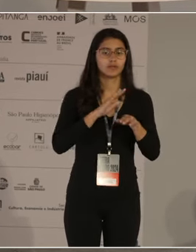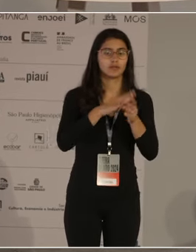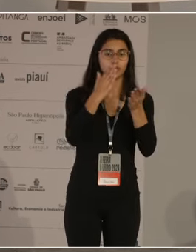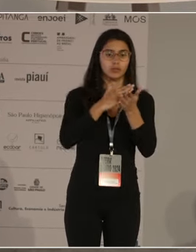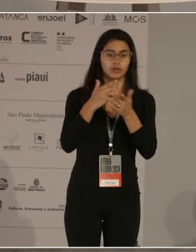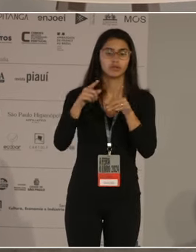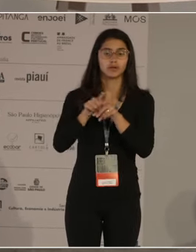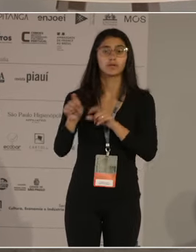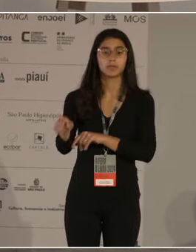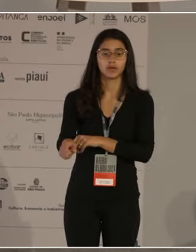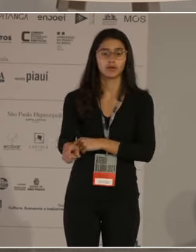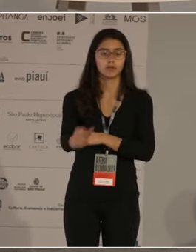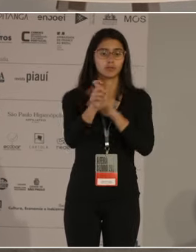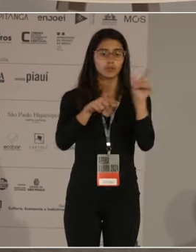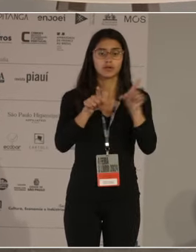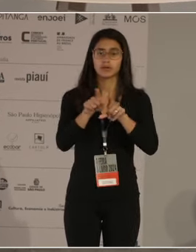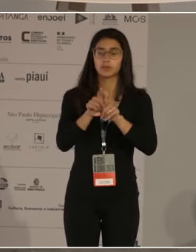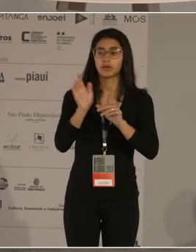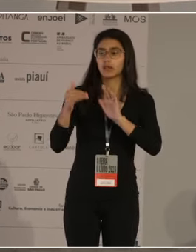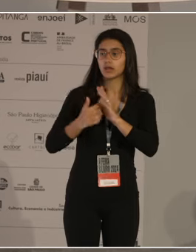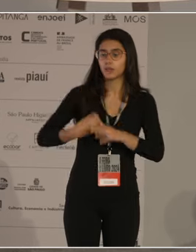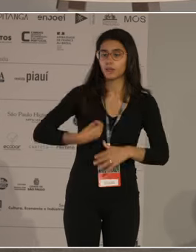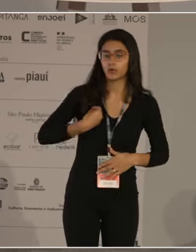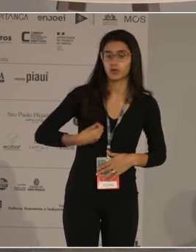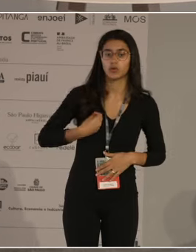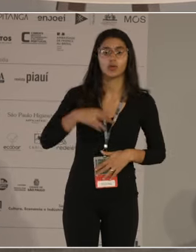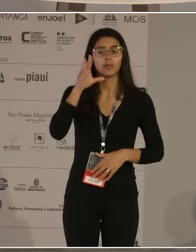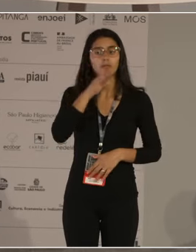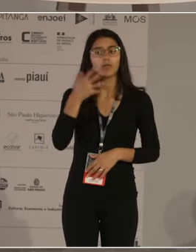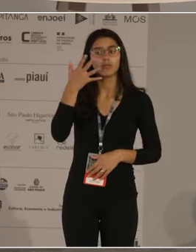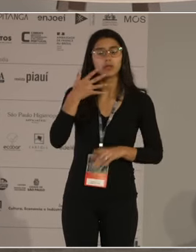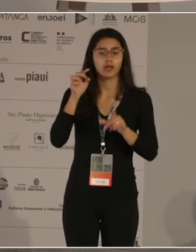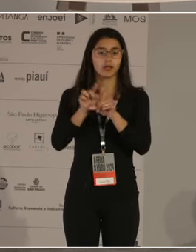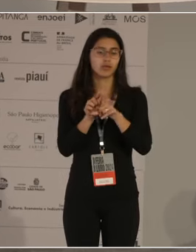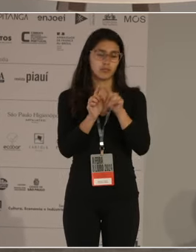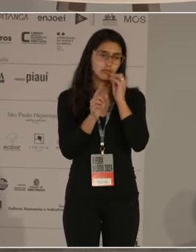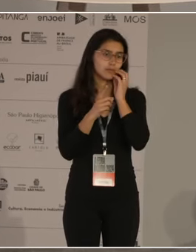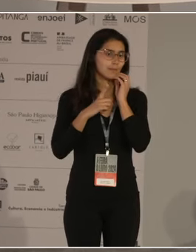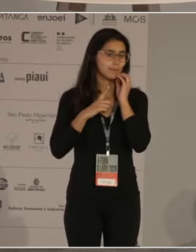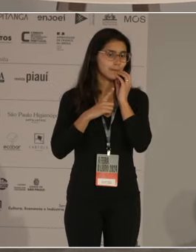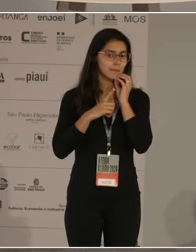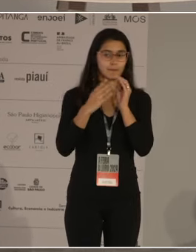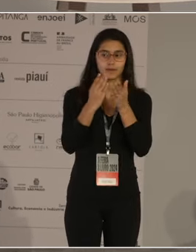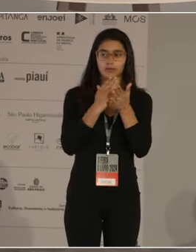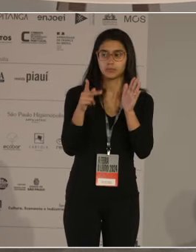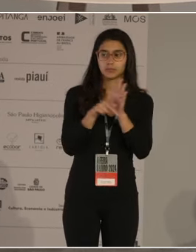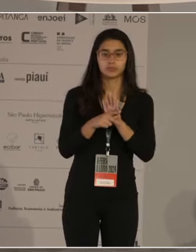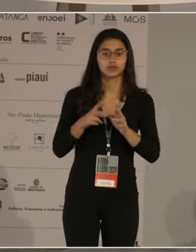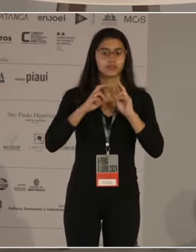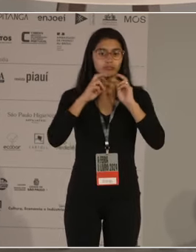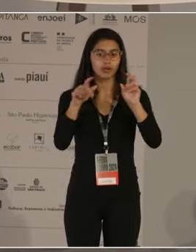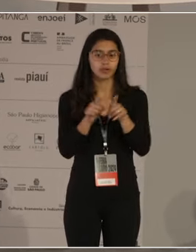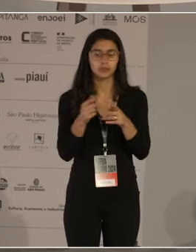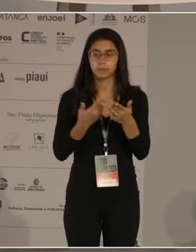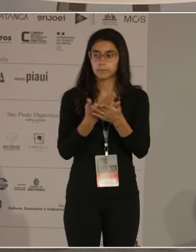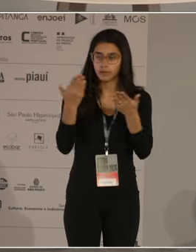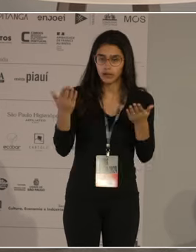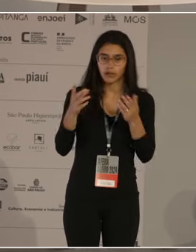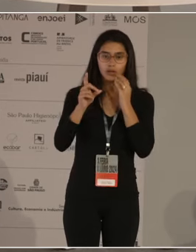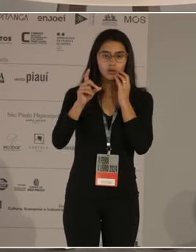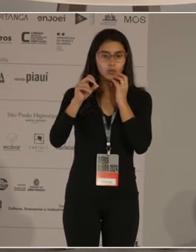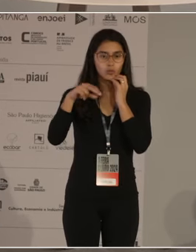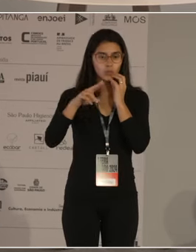sensibilizada com essas pessoas, até uma moradora que narra, né, esse trecho no livro, eu dei voz ali para ela, a dona